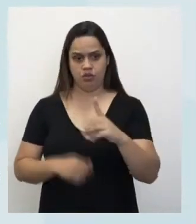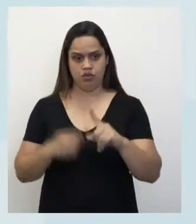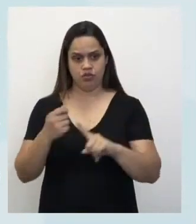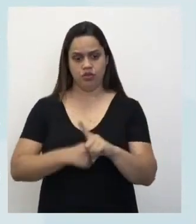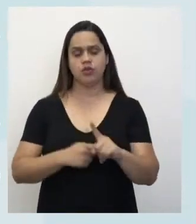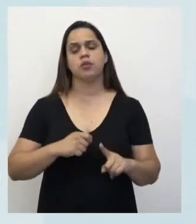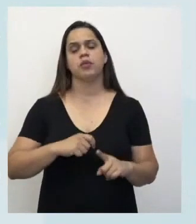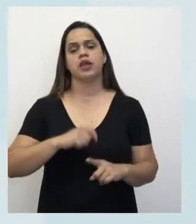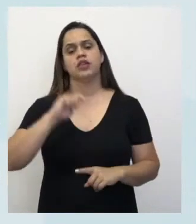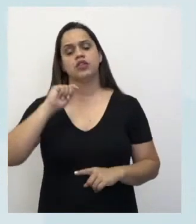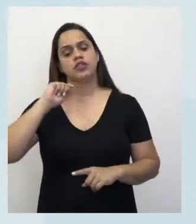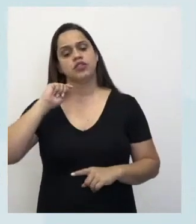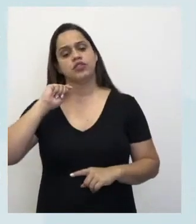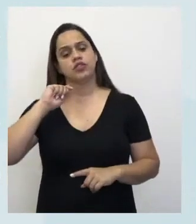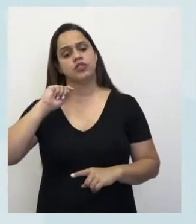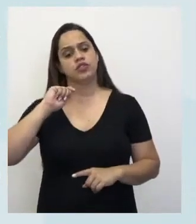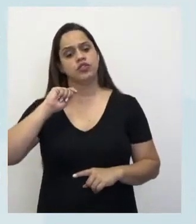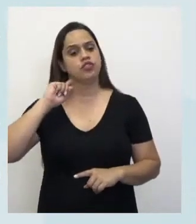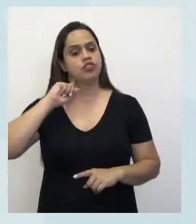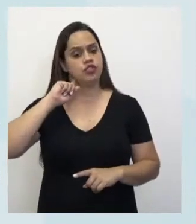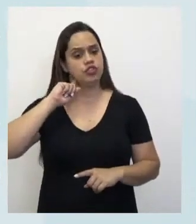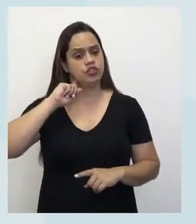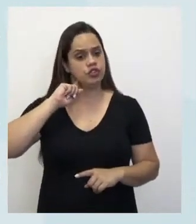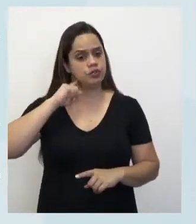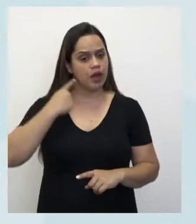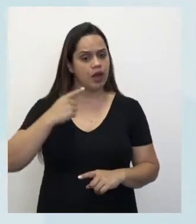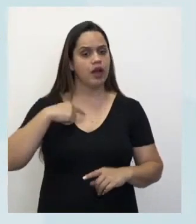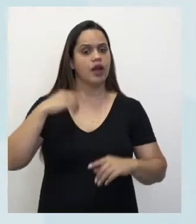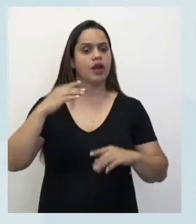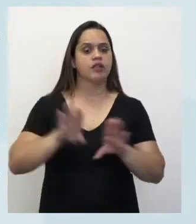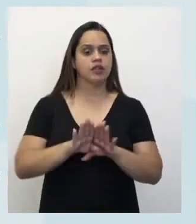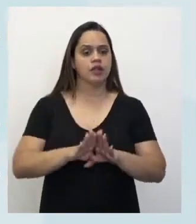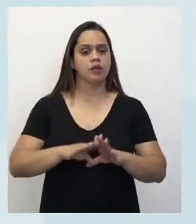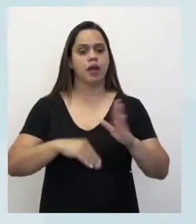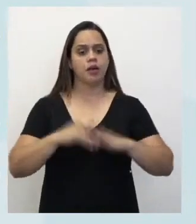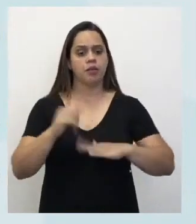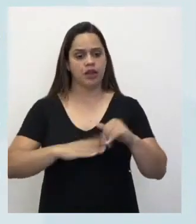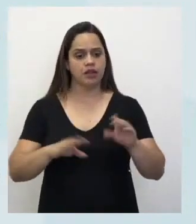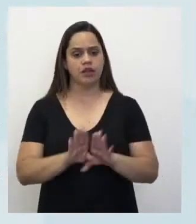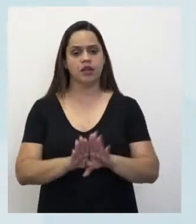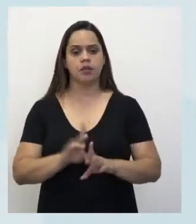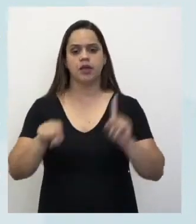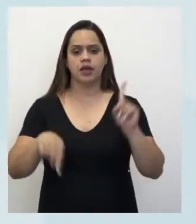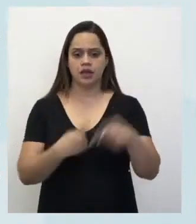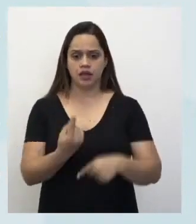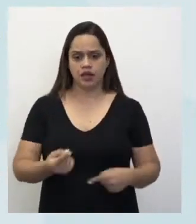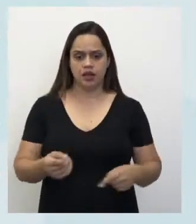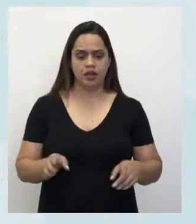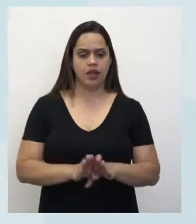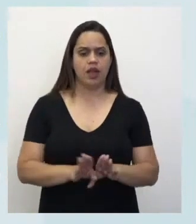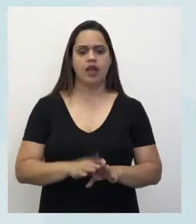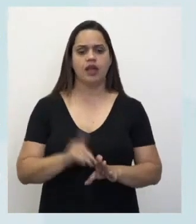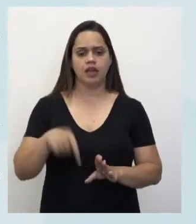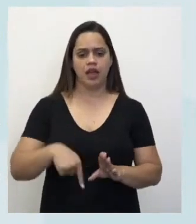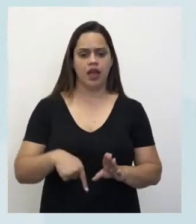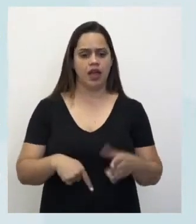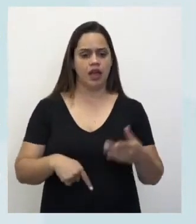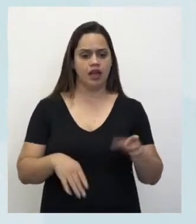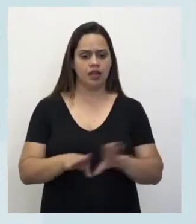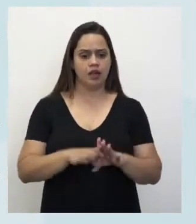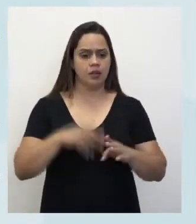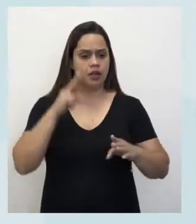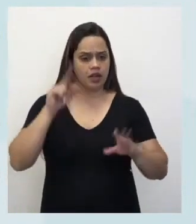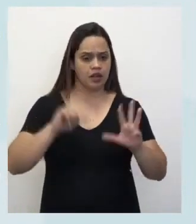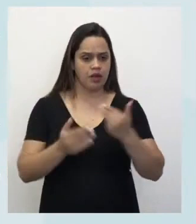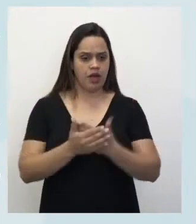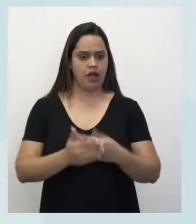foi ao ar no dia 29/5, a habilidade está aí embaixo, né, que é investigar a arte e as práticas culturais como patrimônio cultural